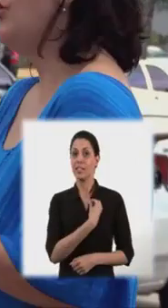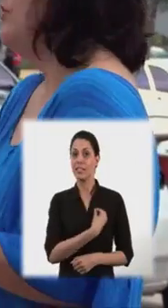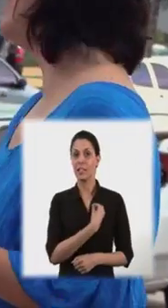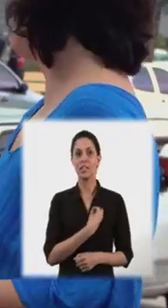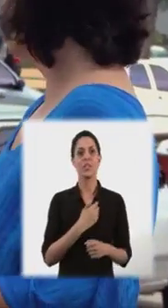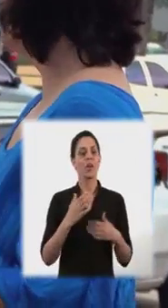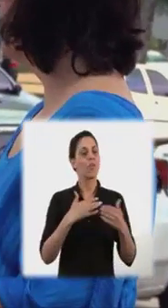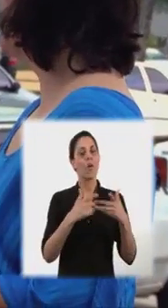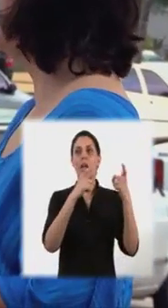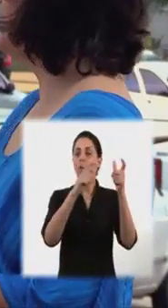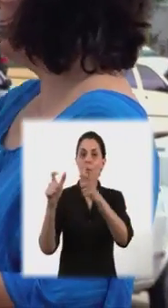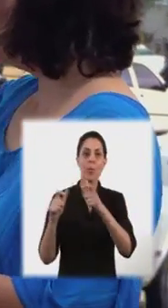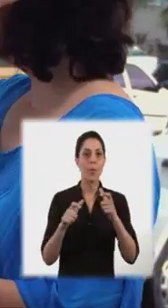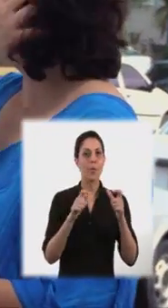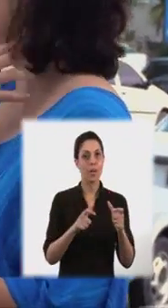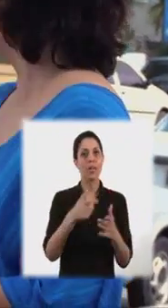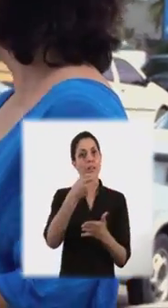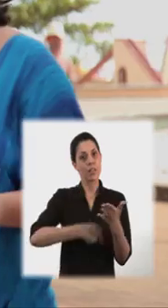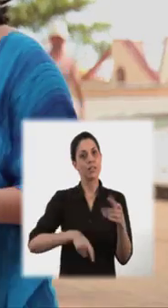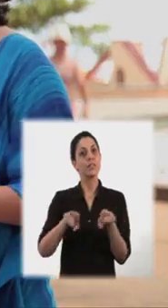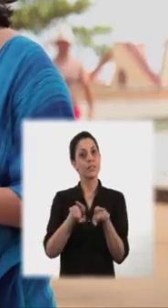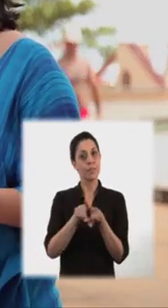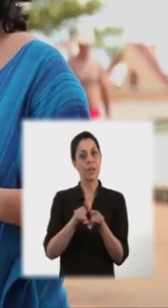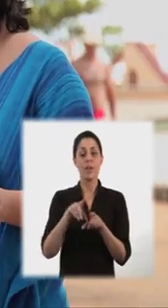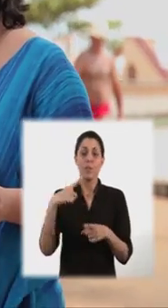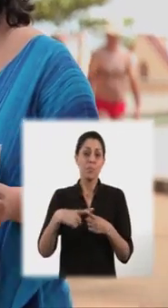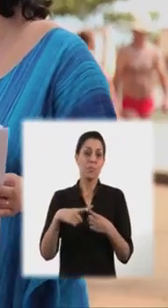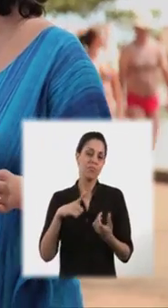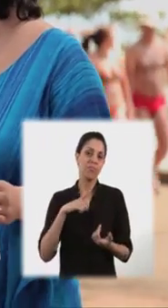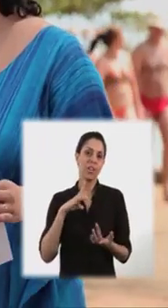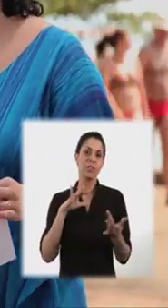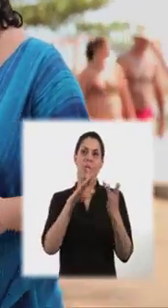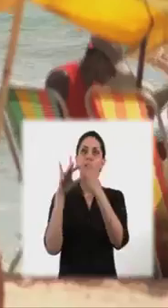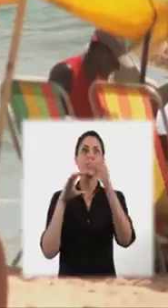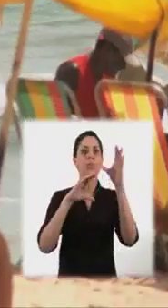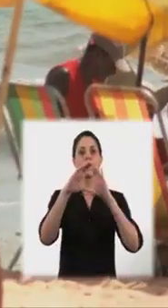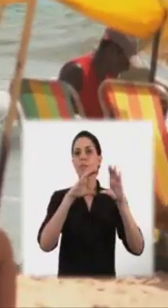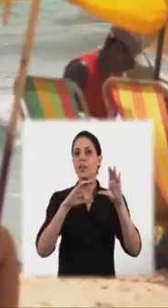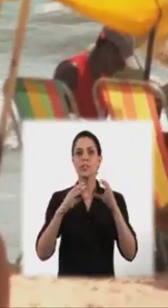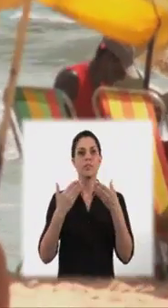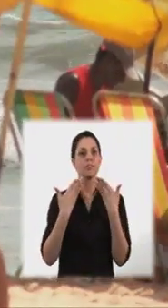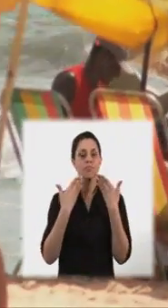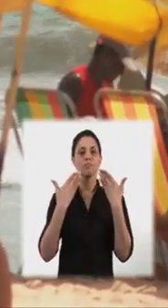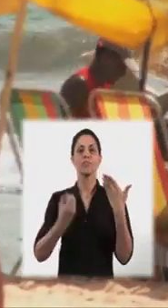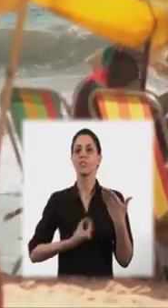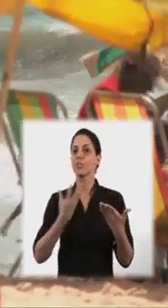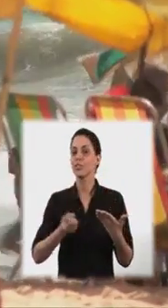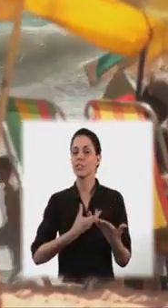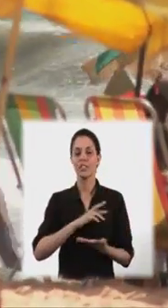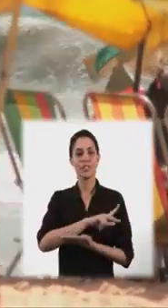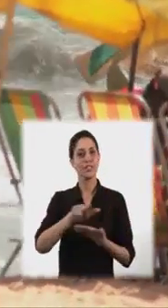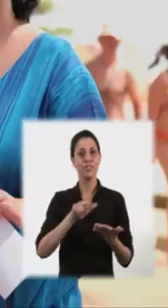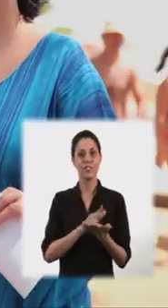presente em todo lugar, né? E os gêneros textuais também, porque eles são uma forma da gente se comunicar, da gente se expressar, são ferramentas